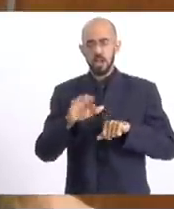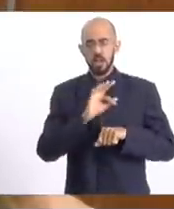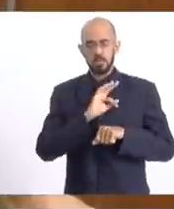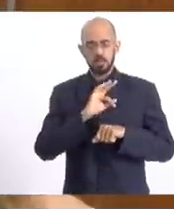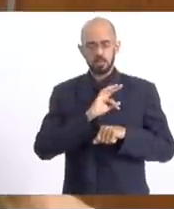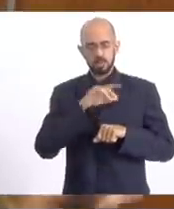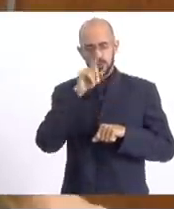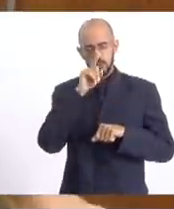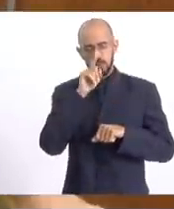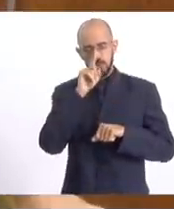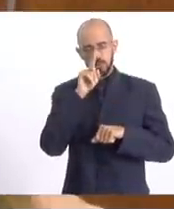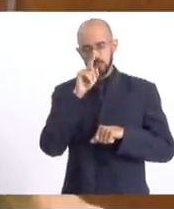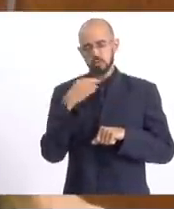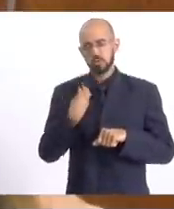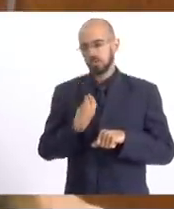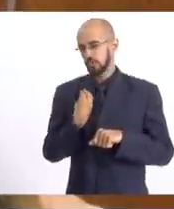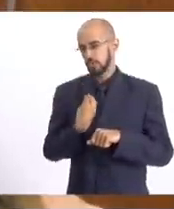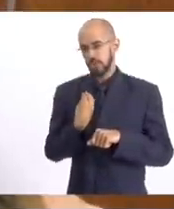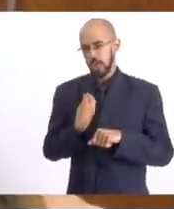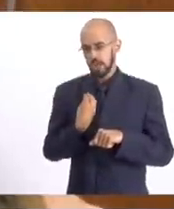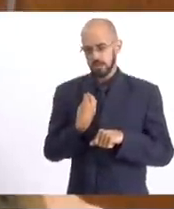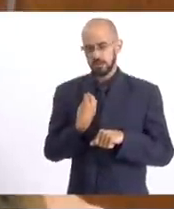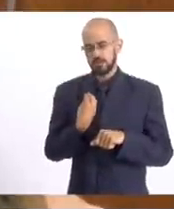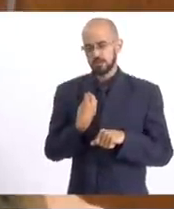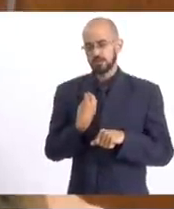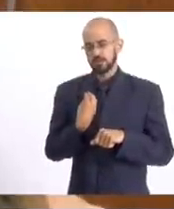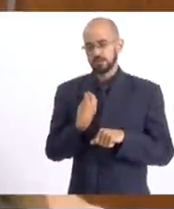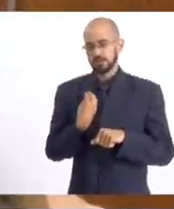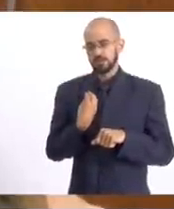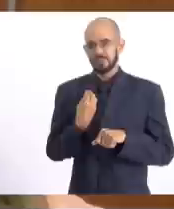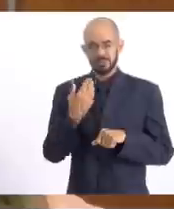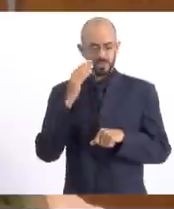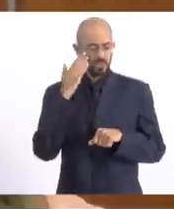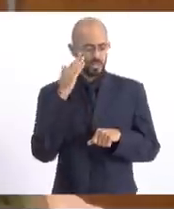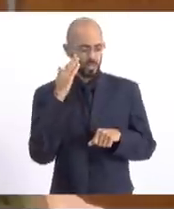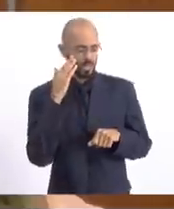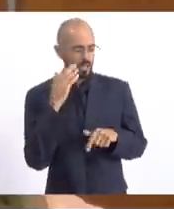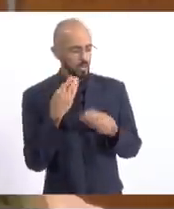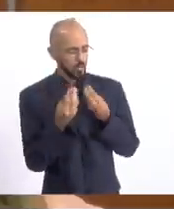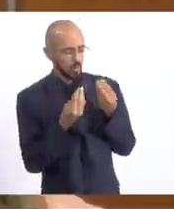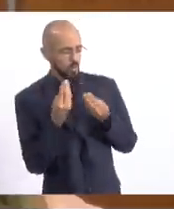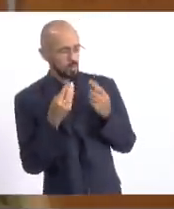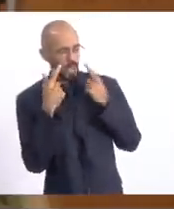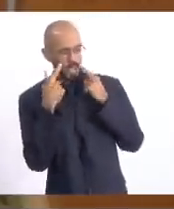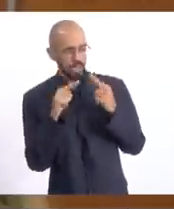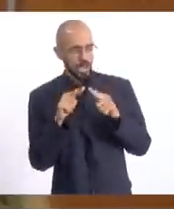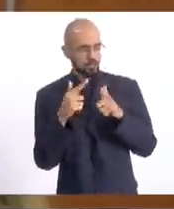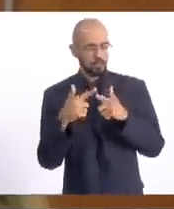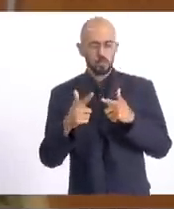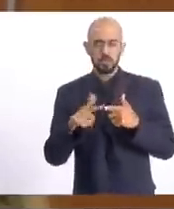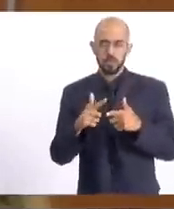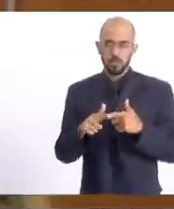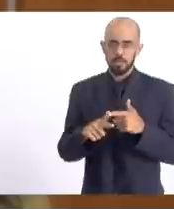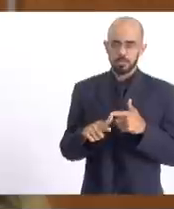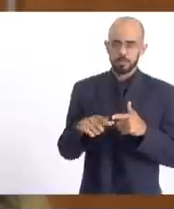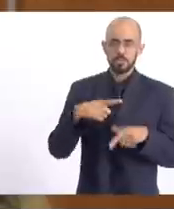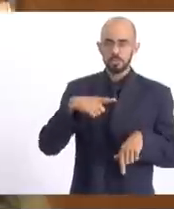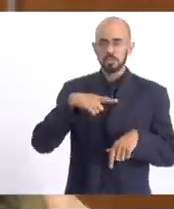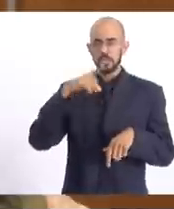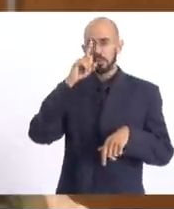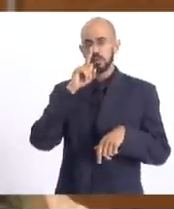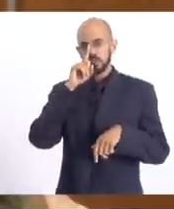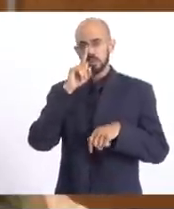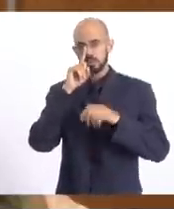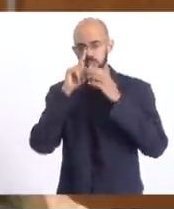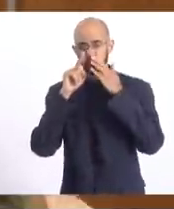risco por nada. Vocês entenderam a gravidade da situação? Corremos o risco, como eles dizem, do